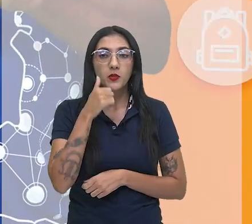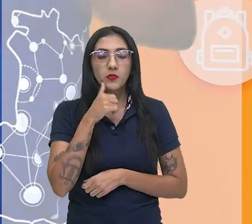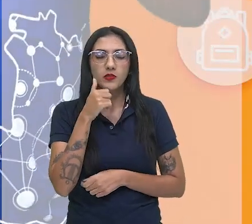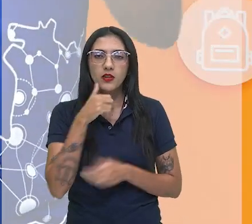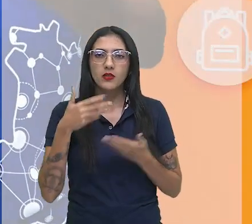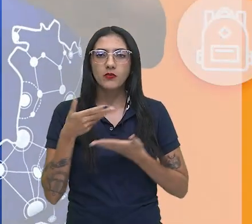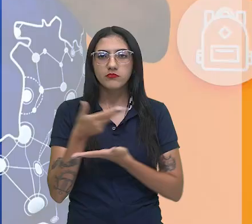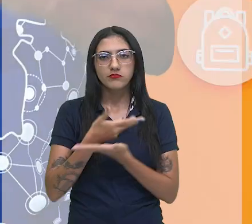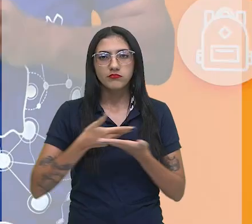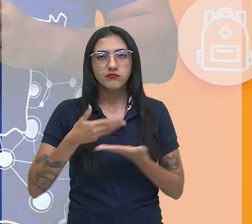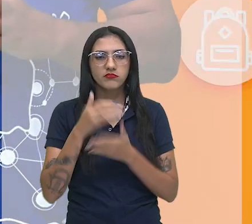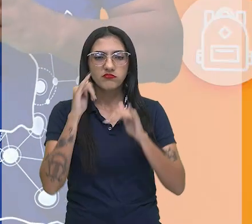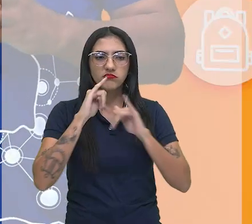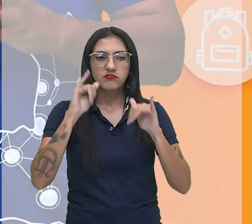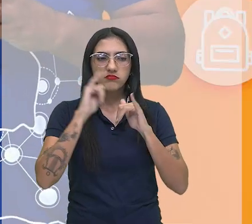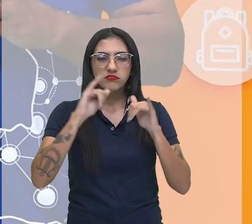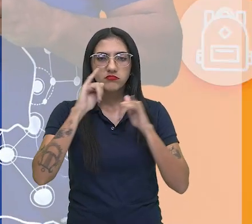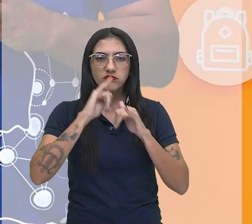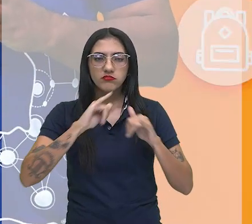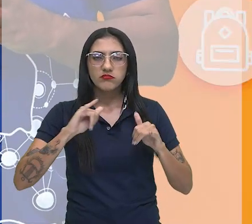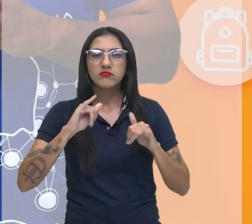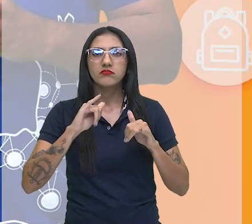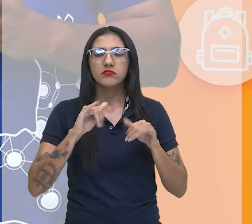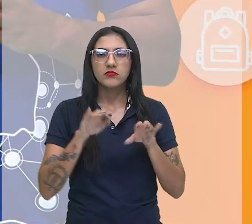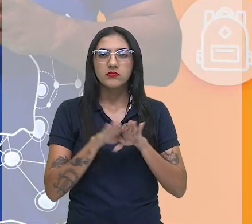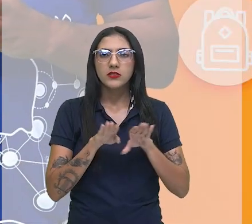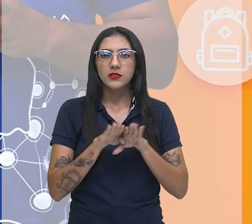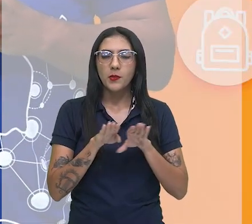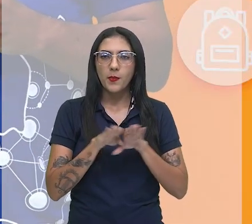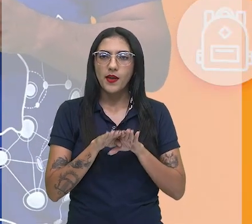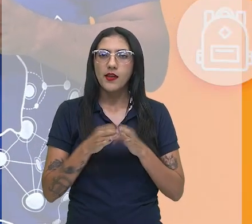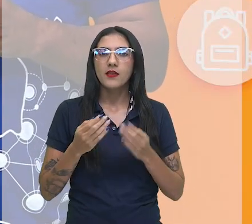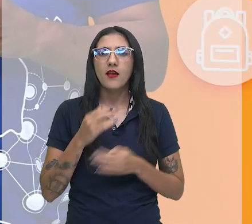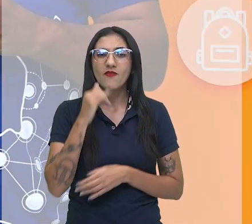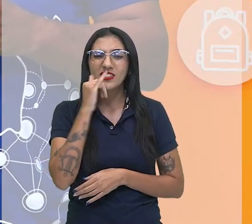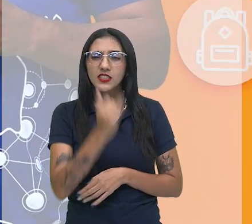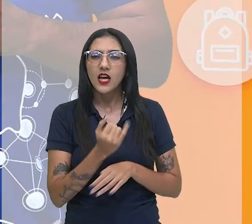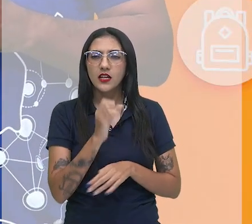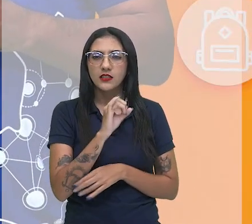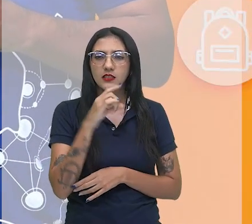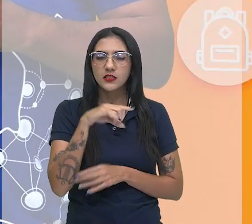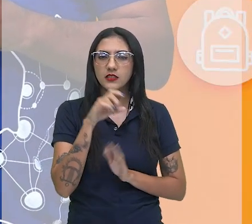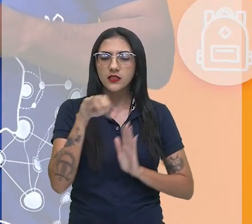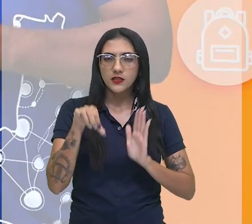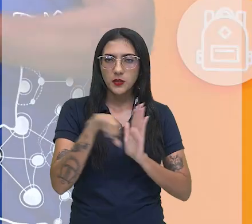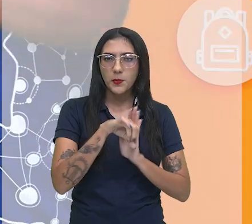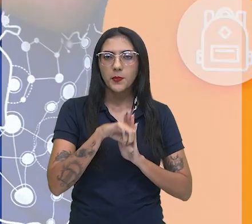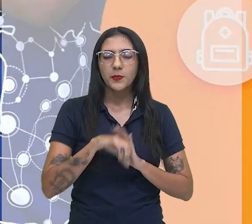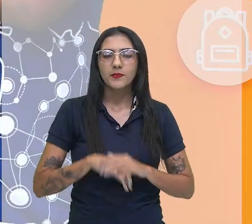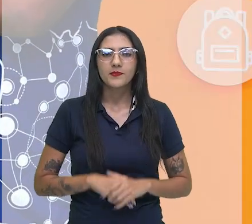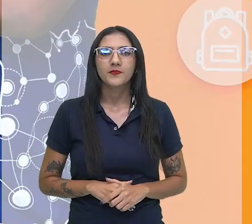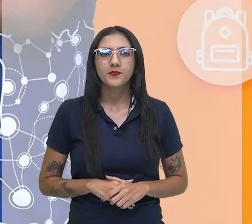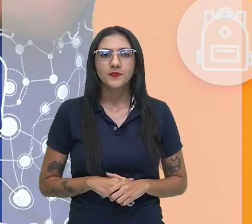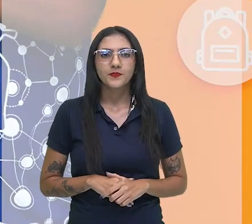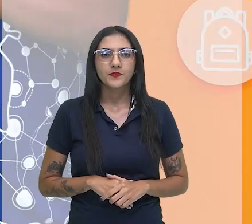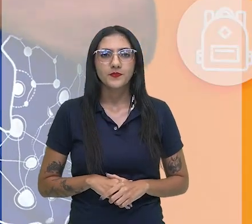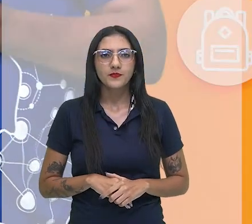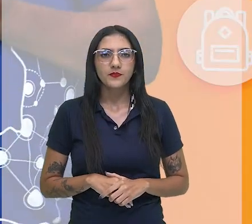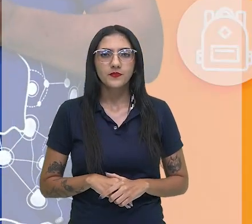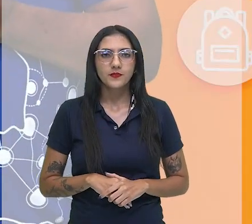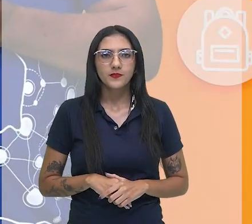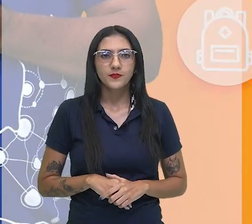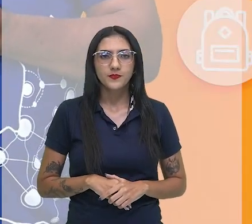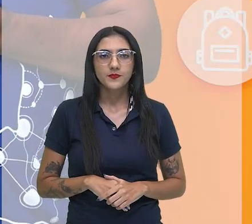organizando, denunciando, né, quando acontecer esses abusos aí. Tá bom? Estratégias